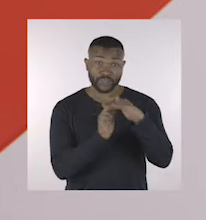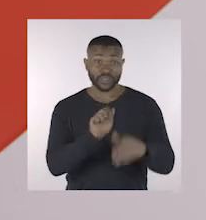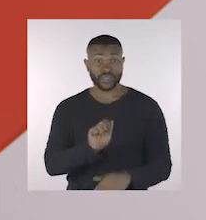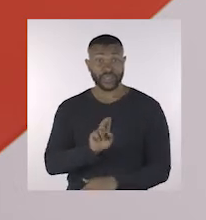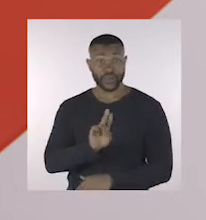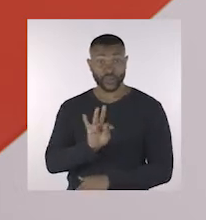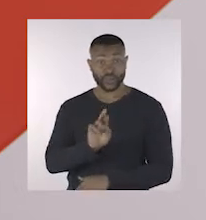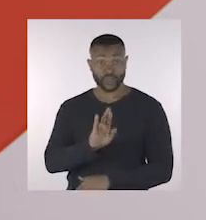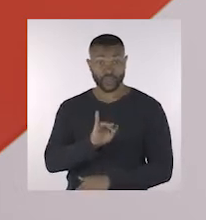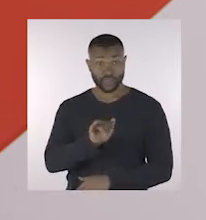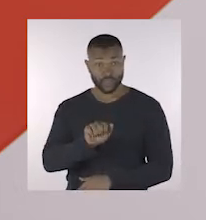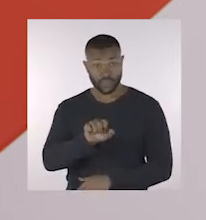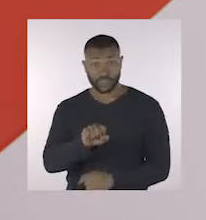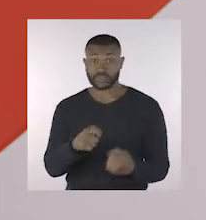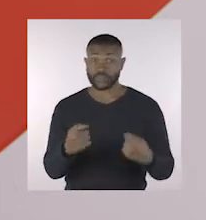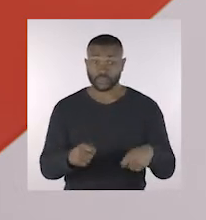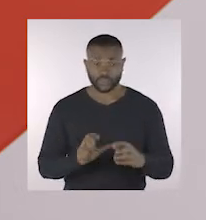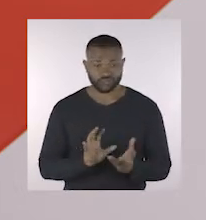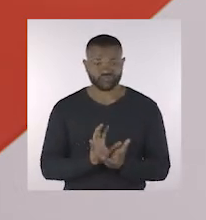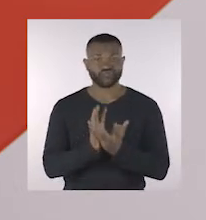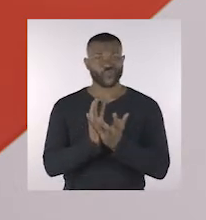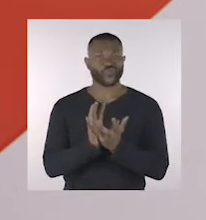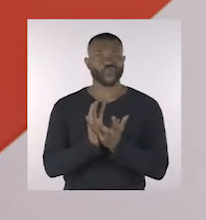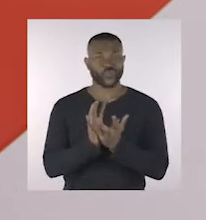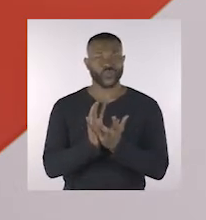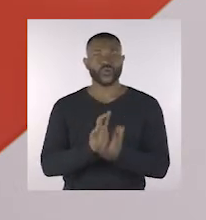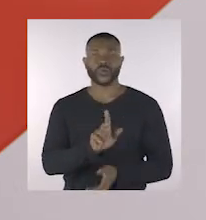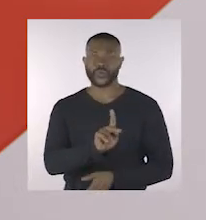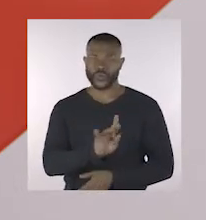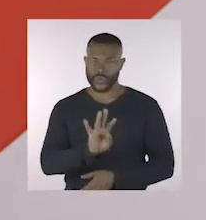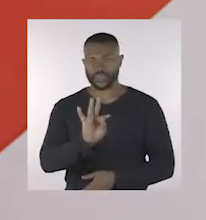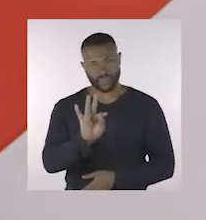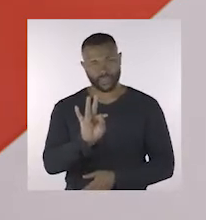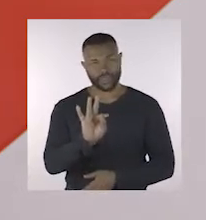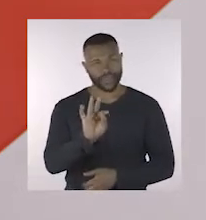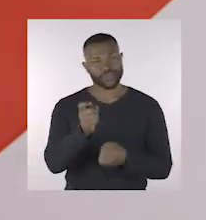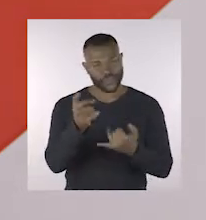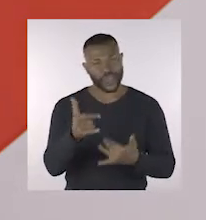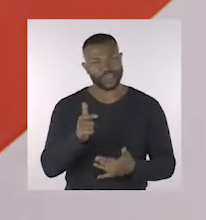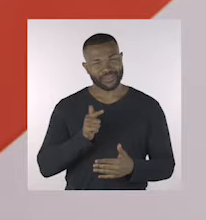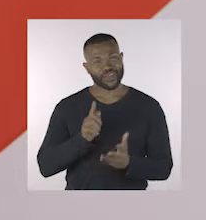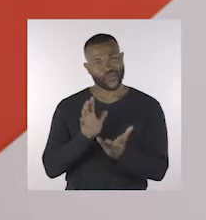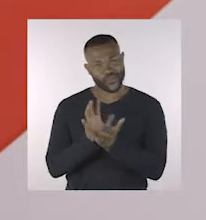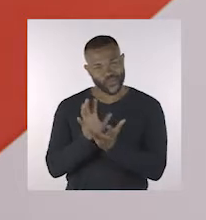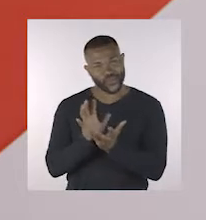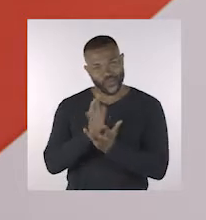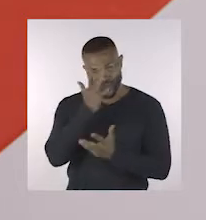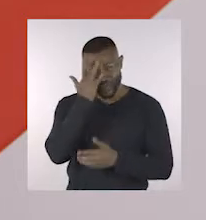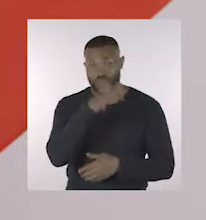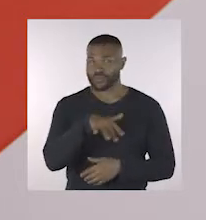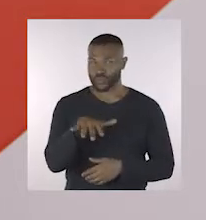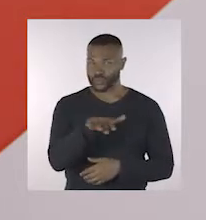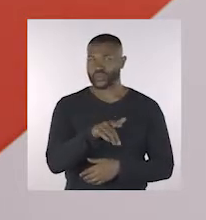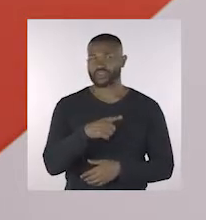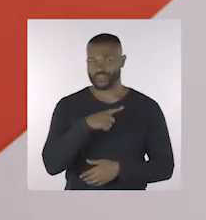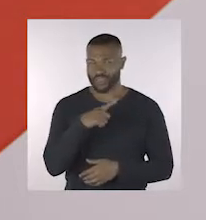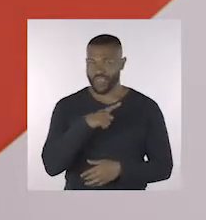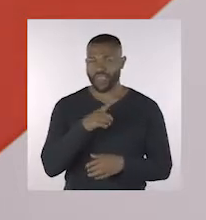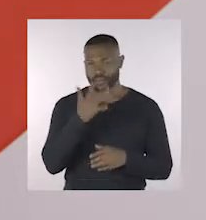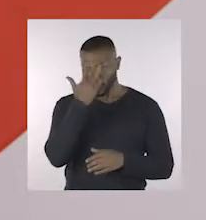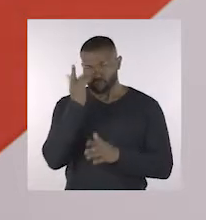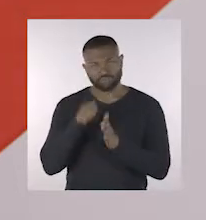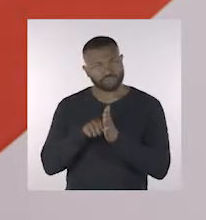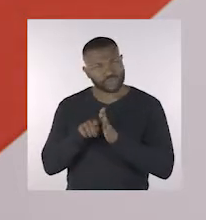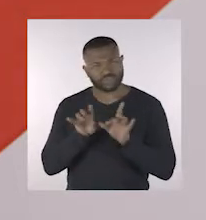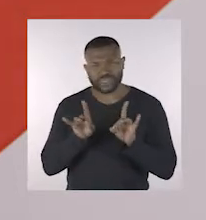empresas as autarquias e E para isso ele tem que ter time Oi e o PT dessa parte tem time o PT tem gente